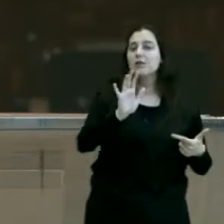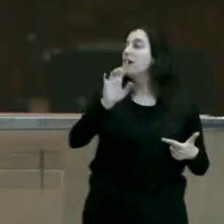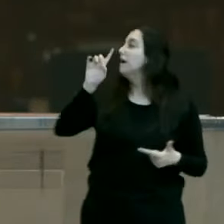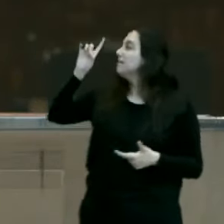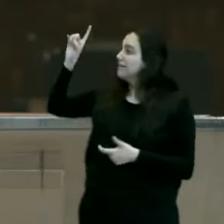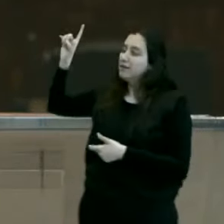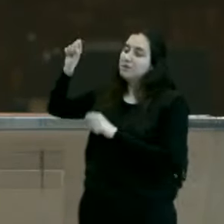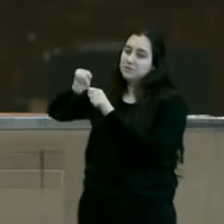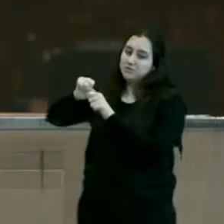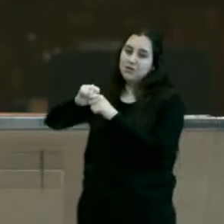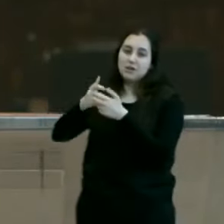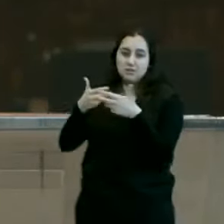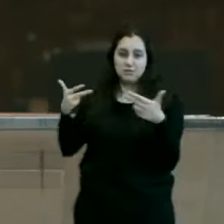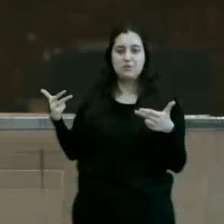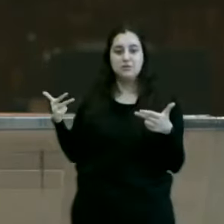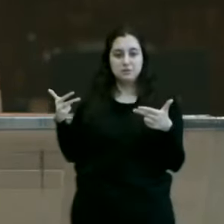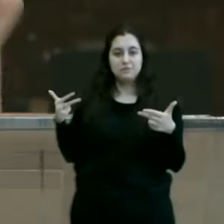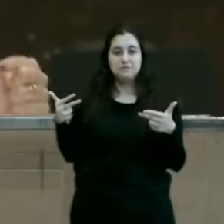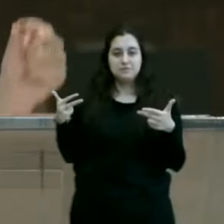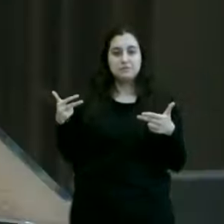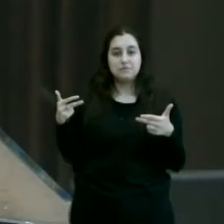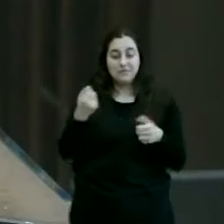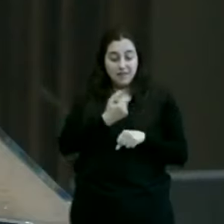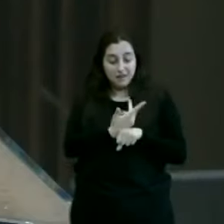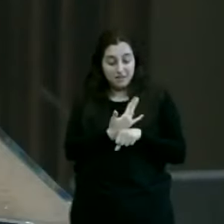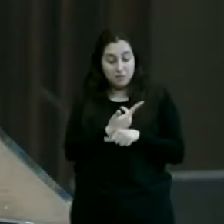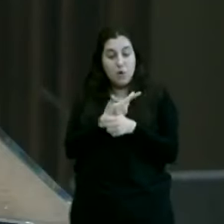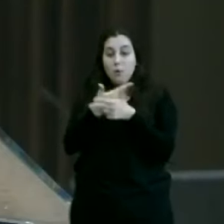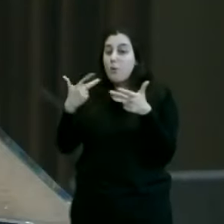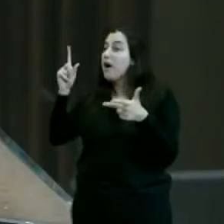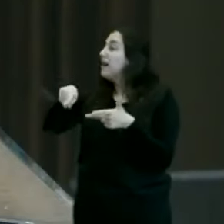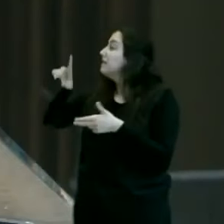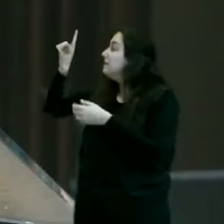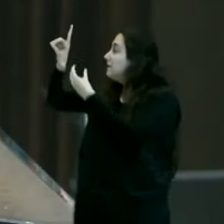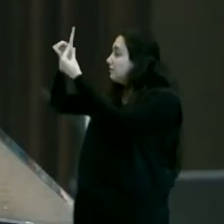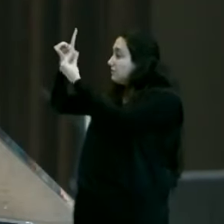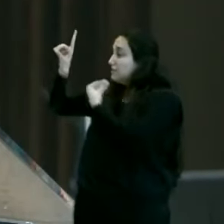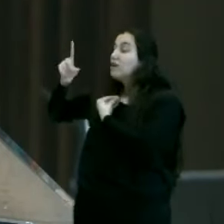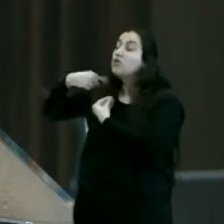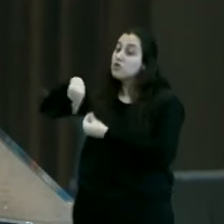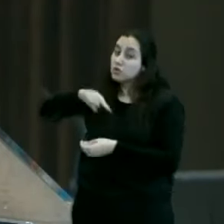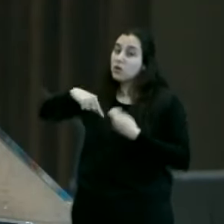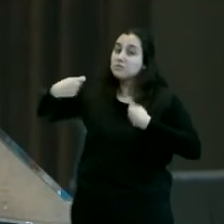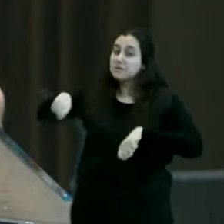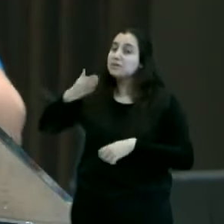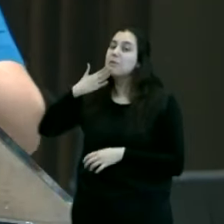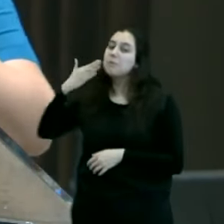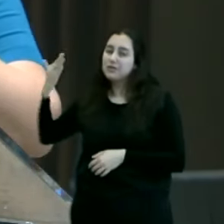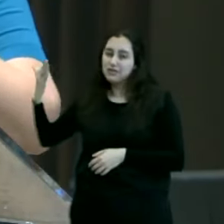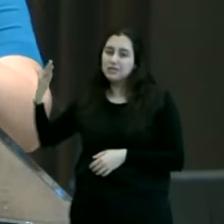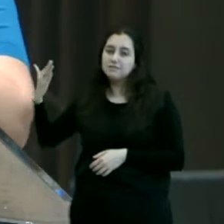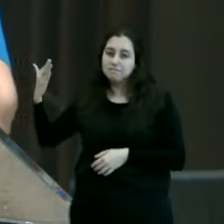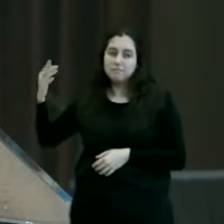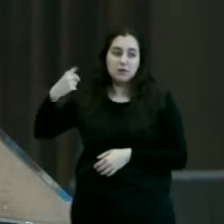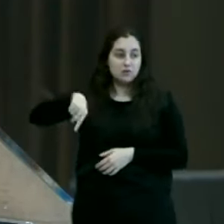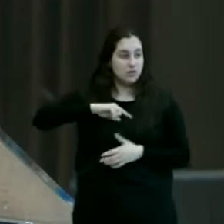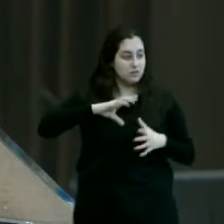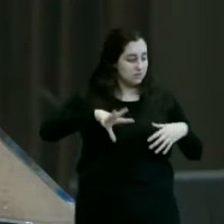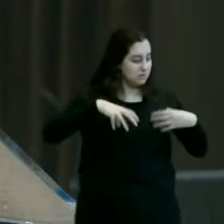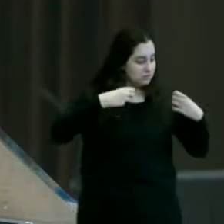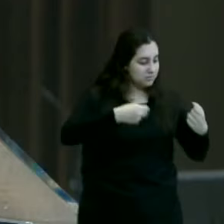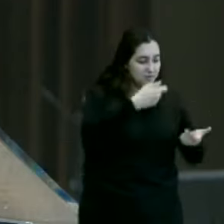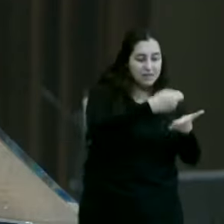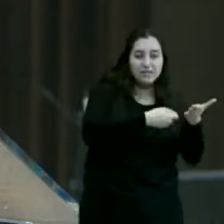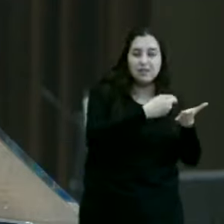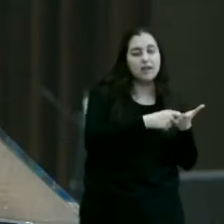vez. O avivamento é a ação de Deus e não tem a ver com os nossos esforços. Mas a nossa